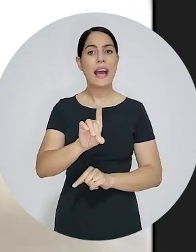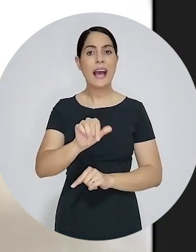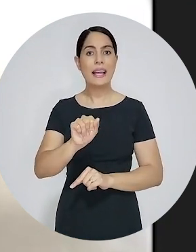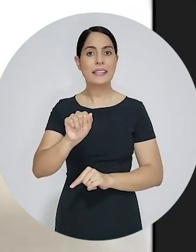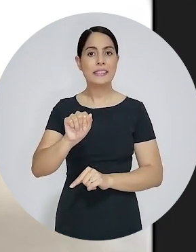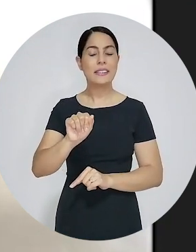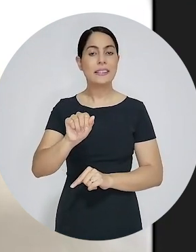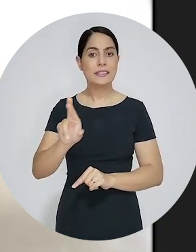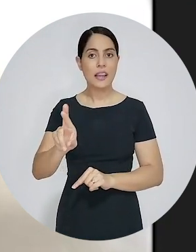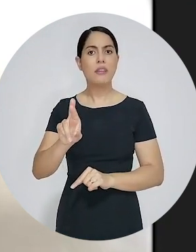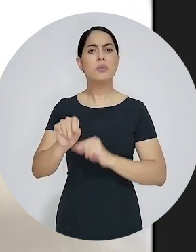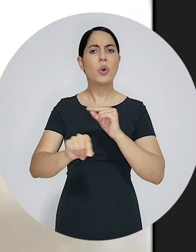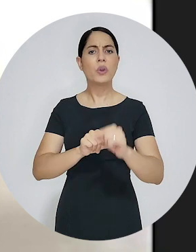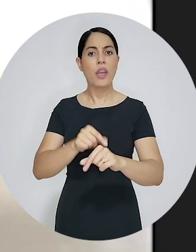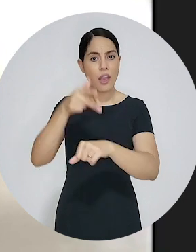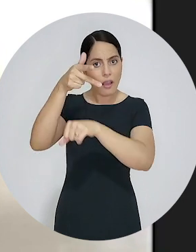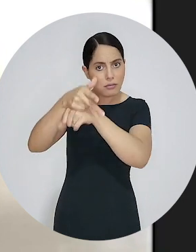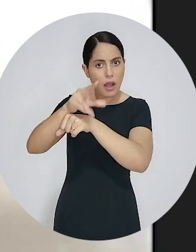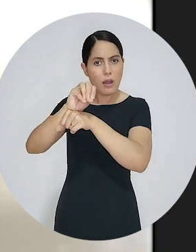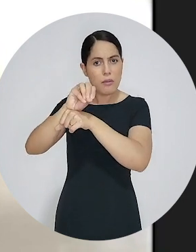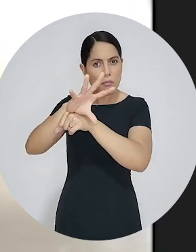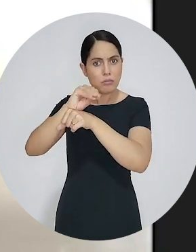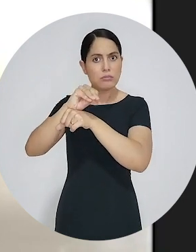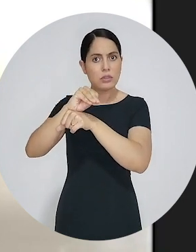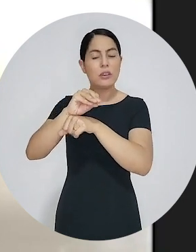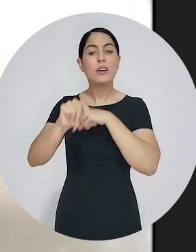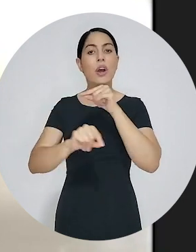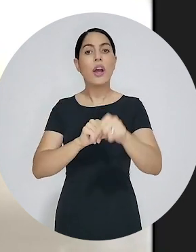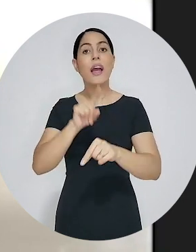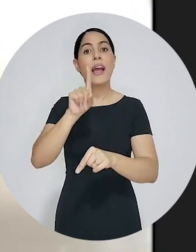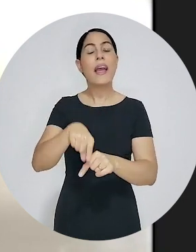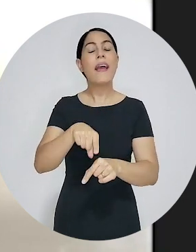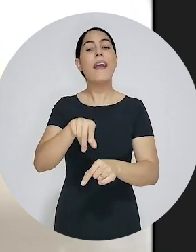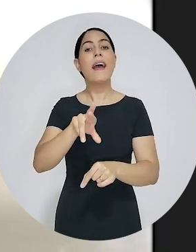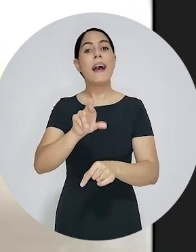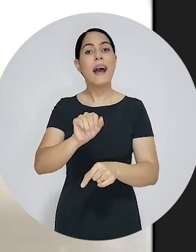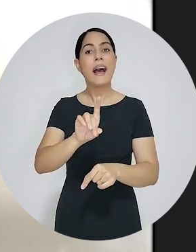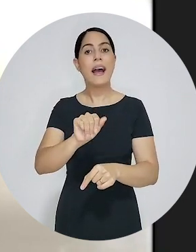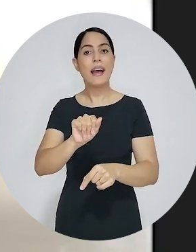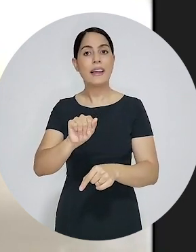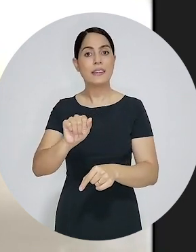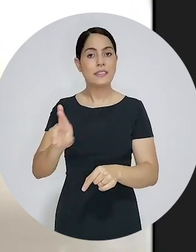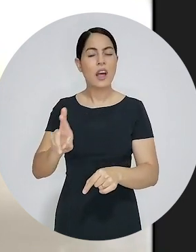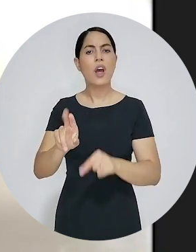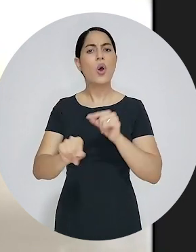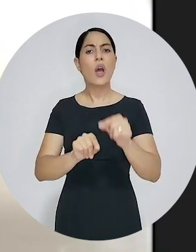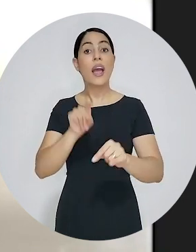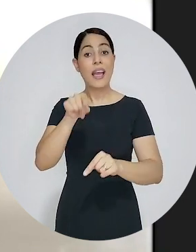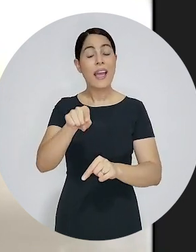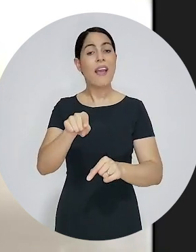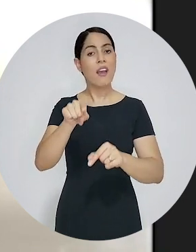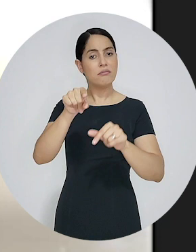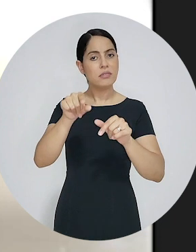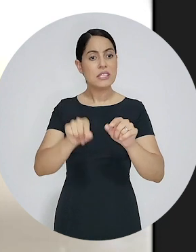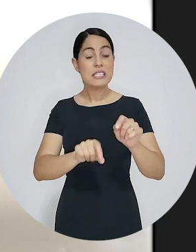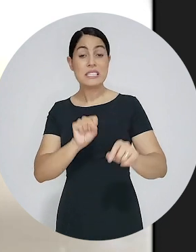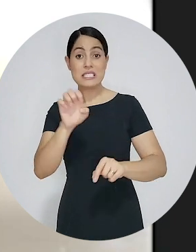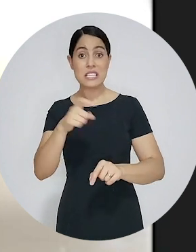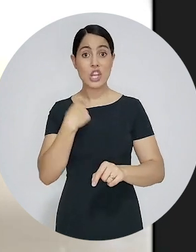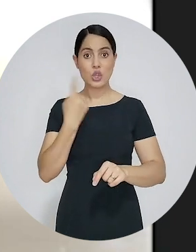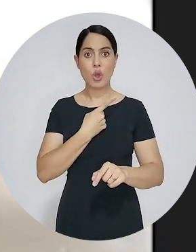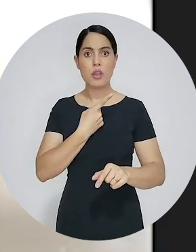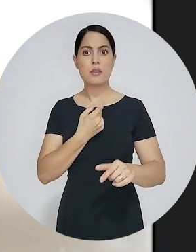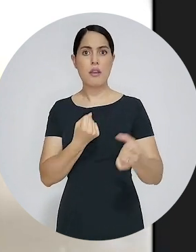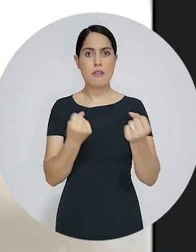são os radares. E esses radares são muito, muito importantes para que a gente possa realmente ter a nossa sanha de velocidade